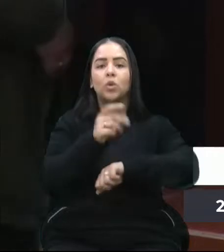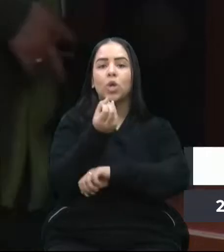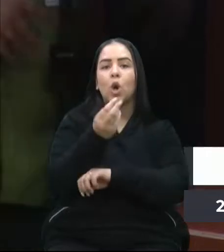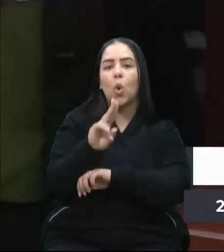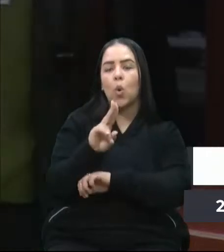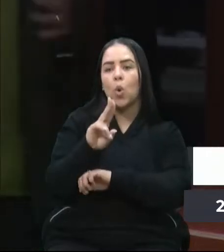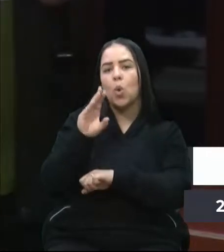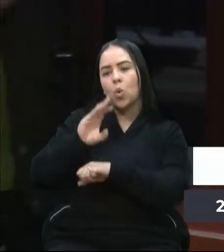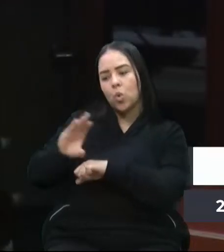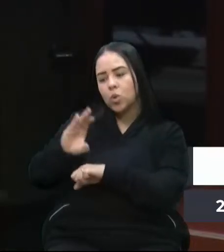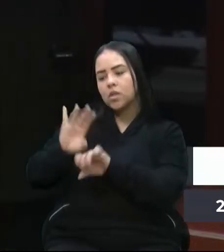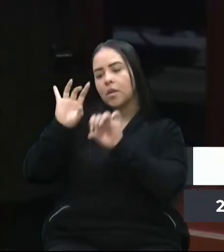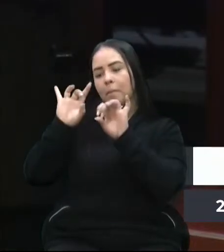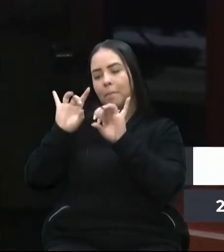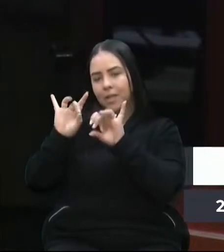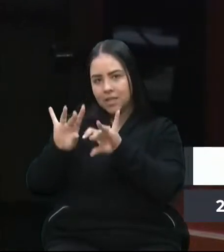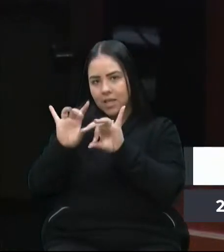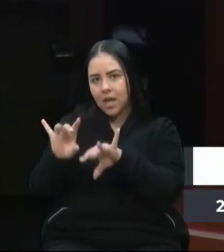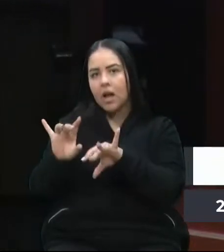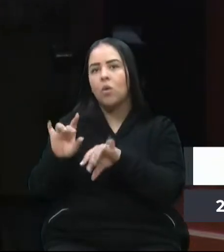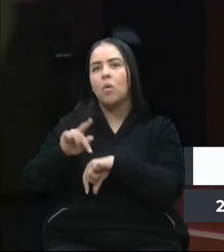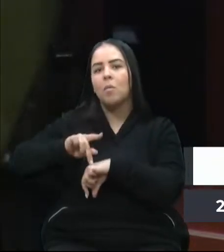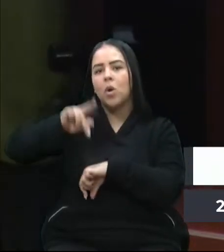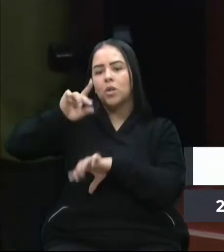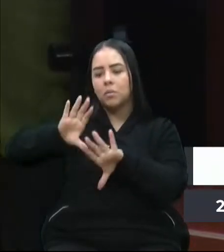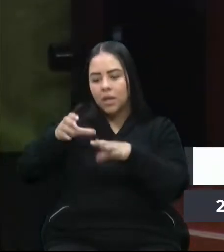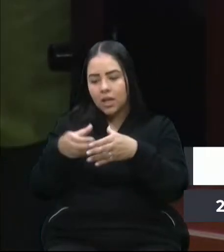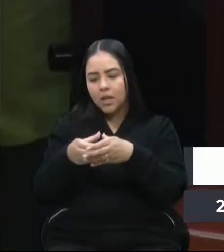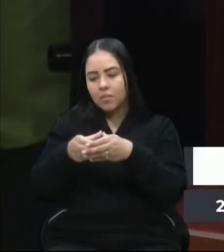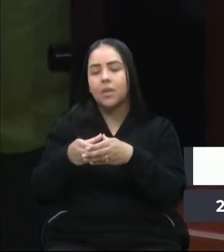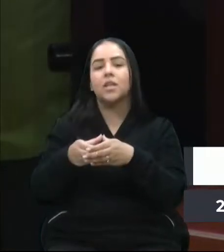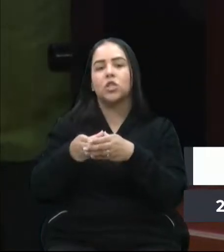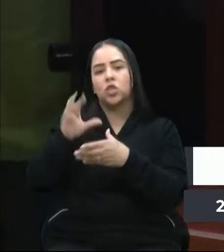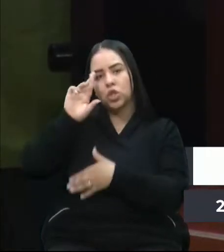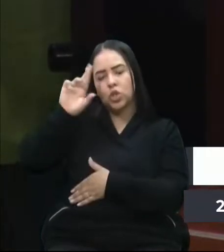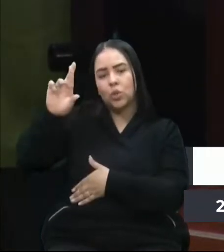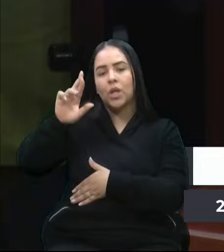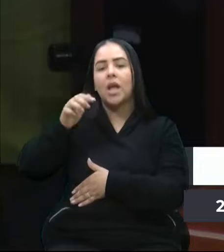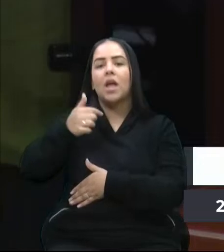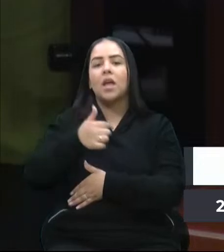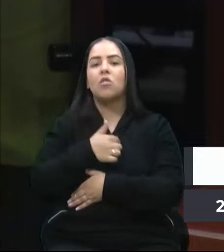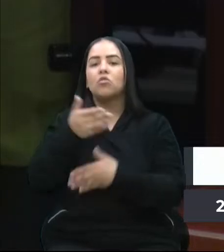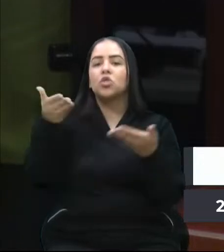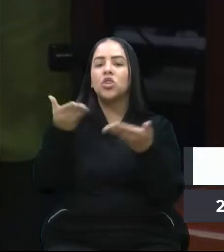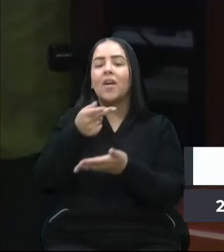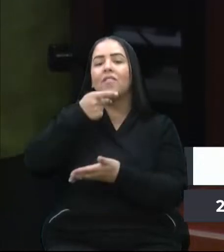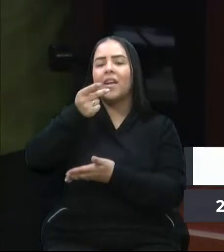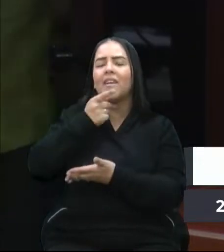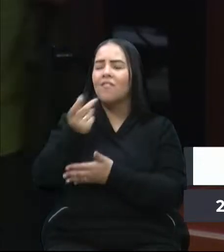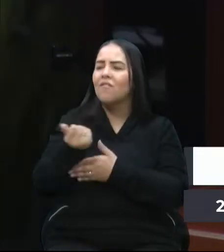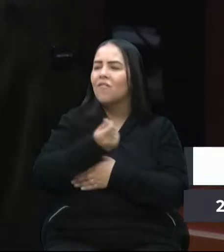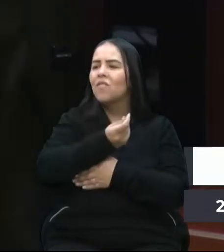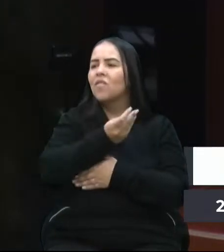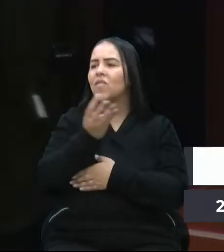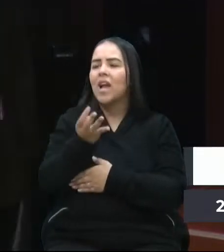curso de especialização para equipes diretivas. Eu já citei inúmeros exemplos. Nós investimos